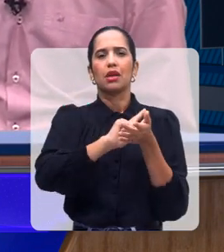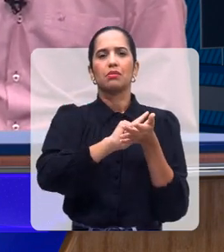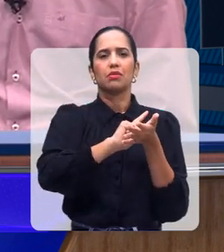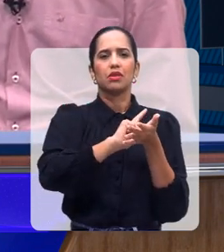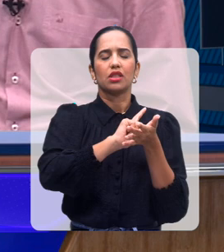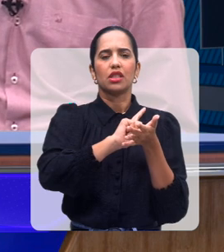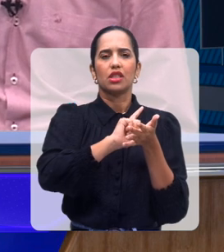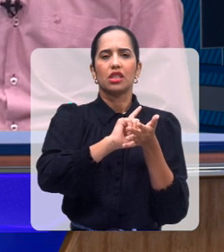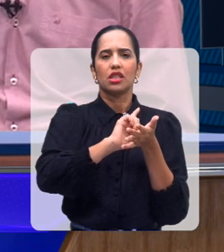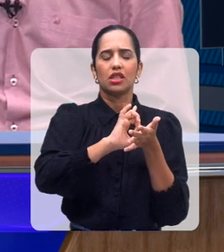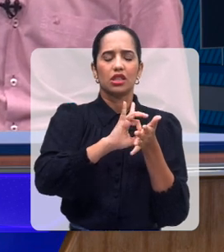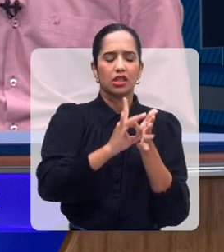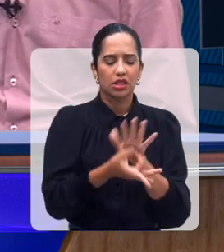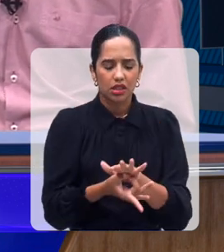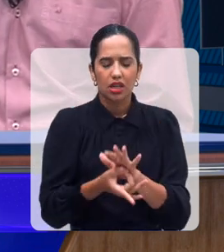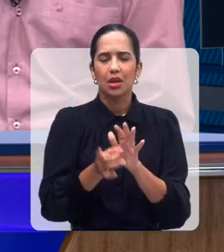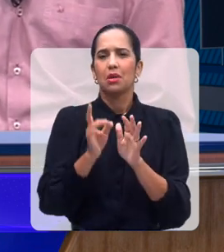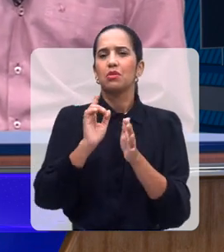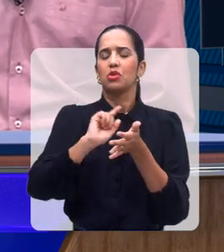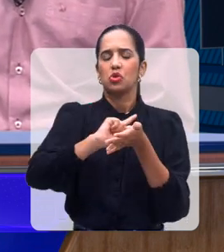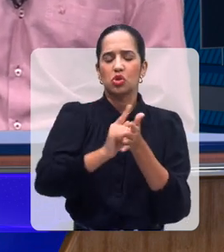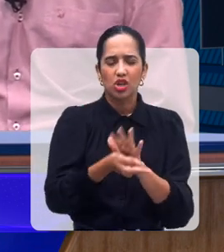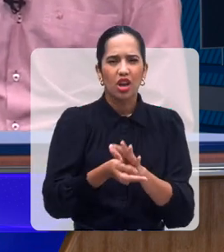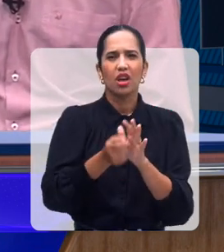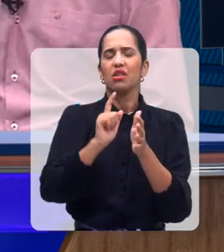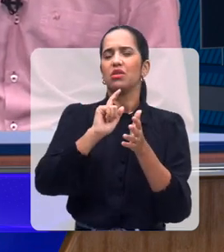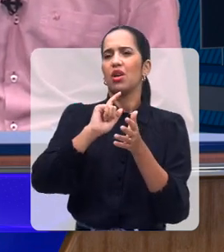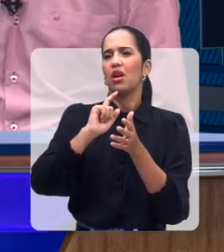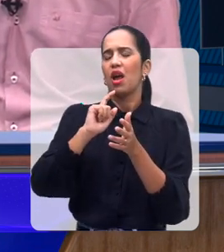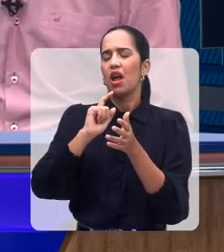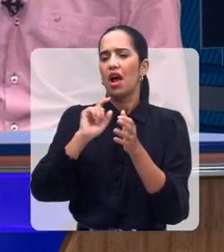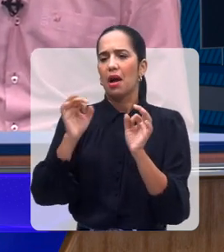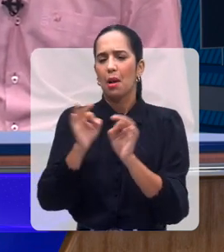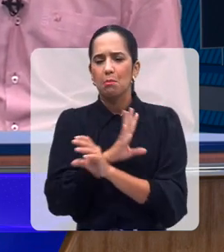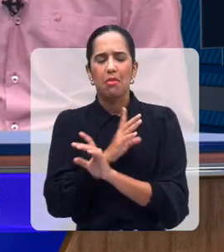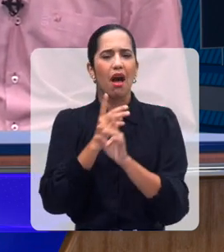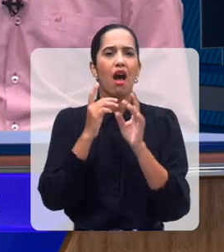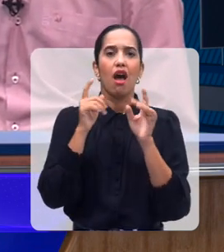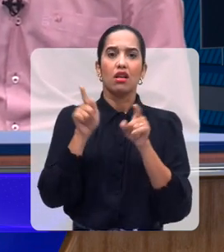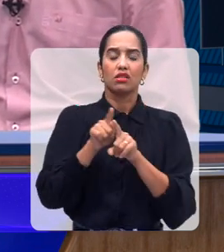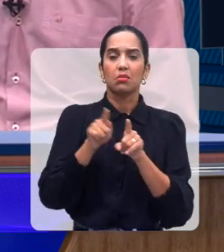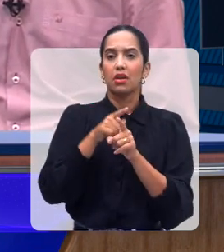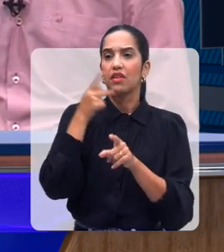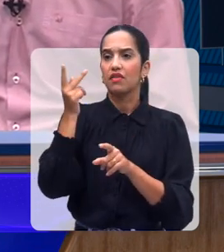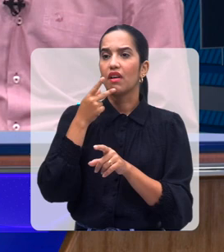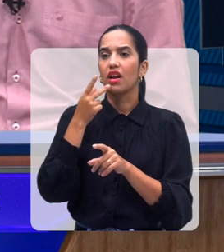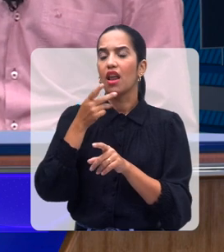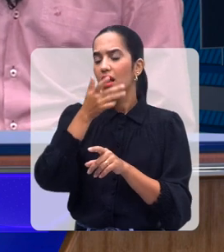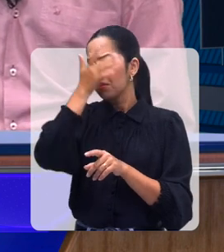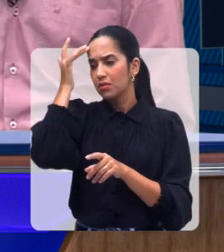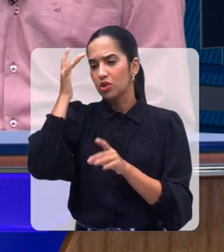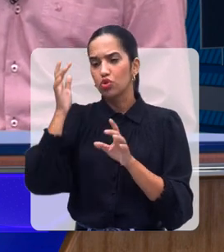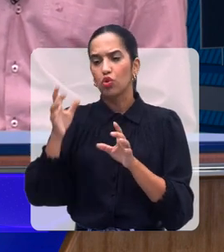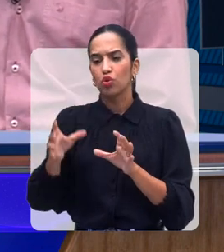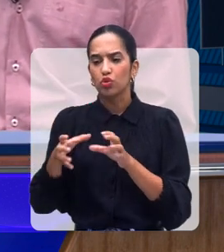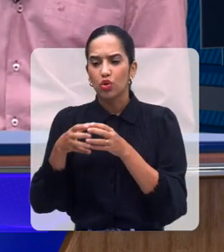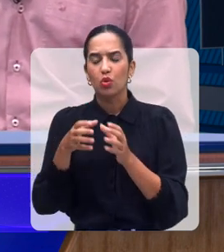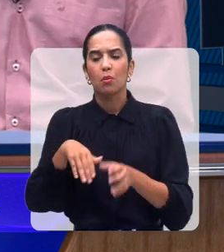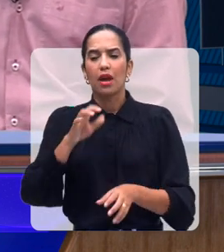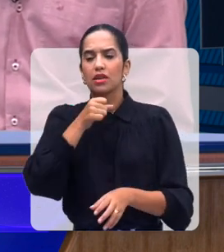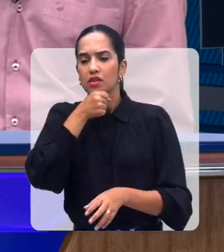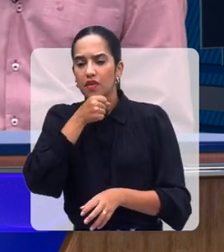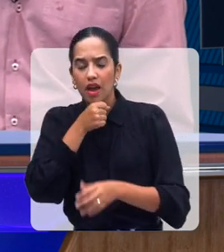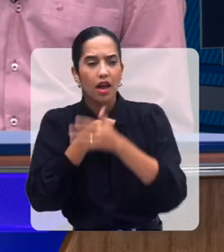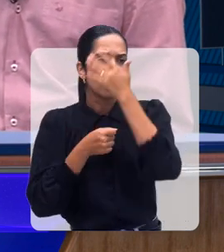sexuais, falar sobre a terceira idade, falar sobre as pessoas com deficiência, falar da luta